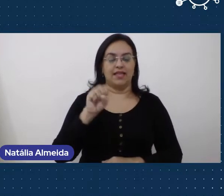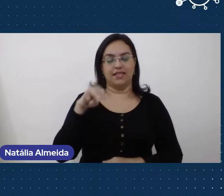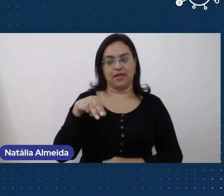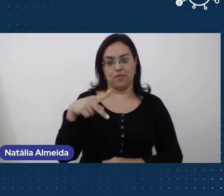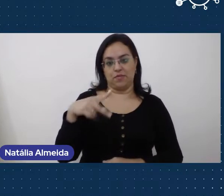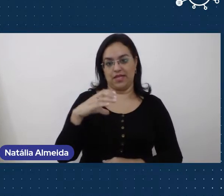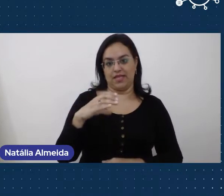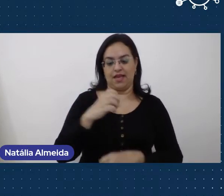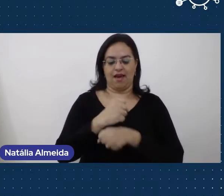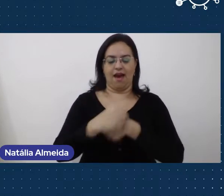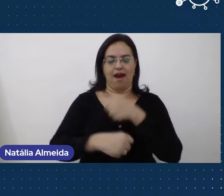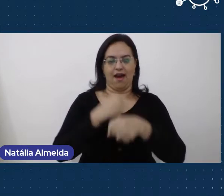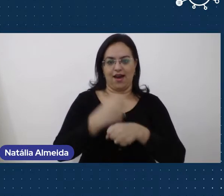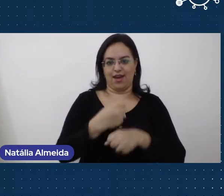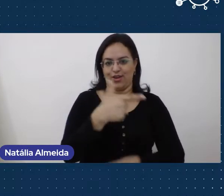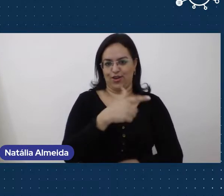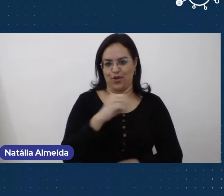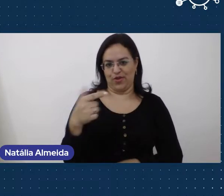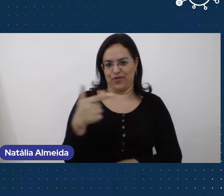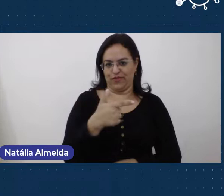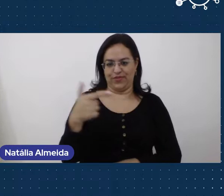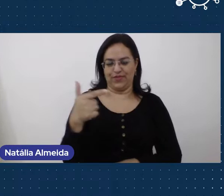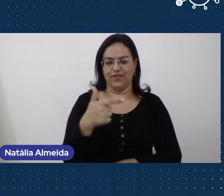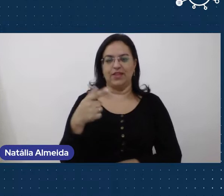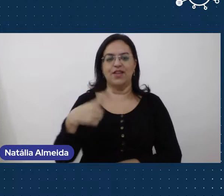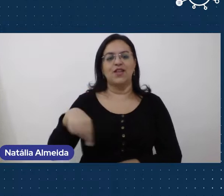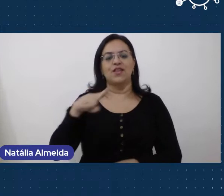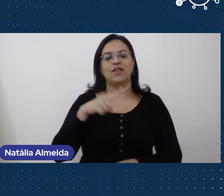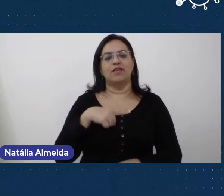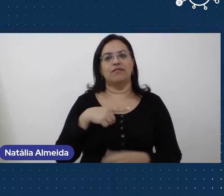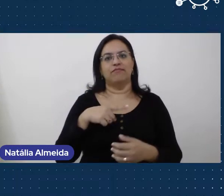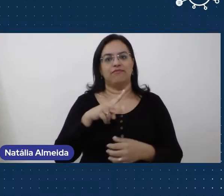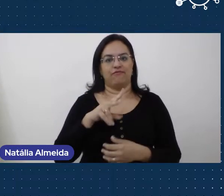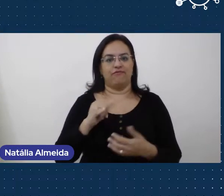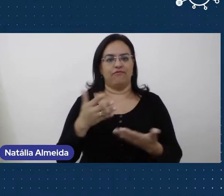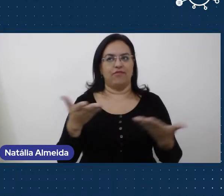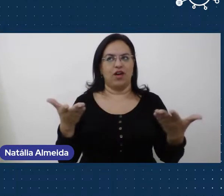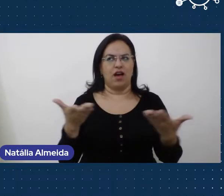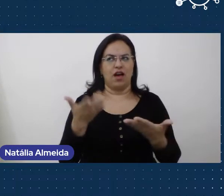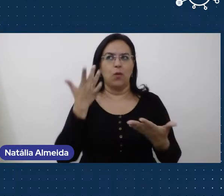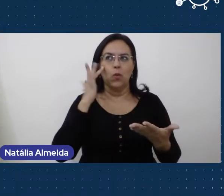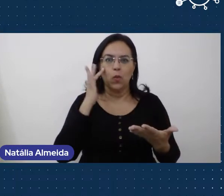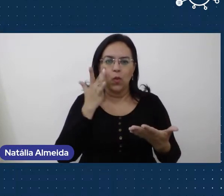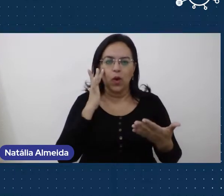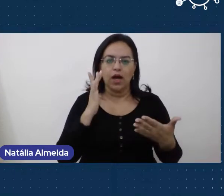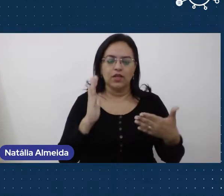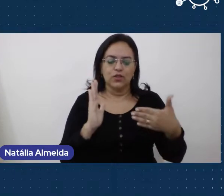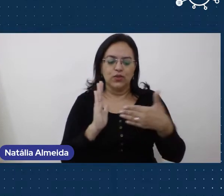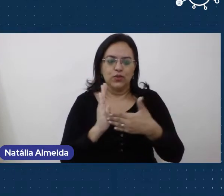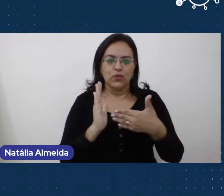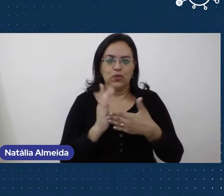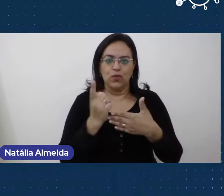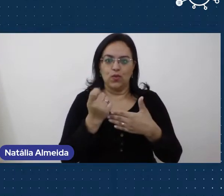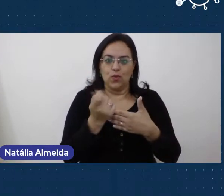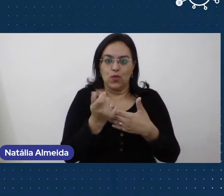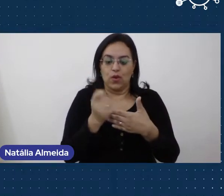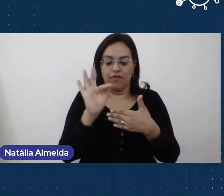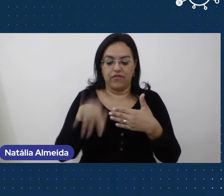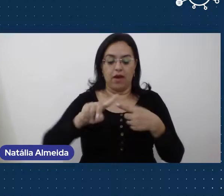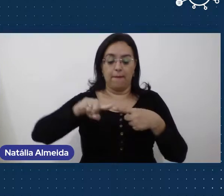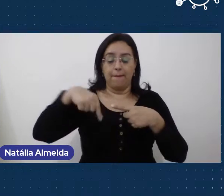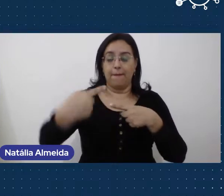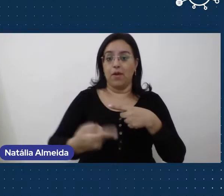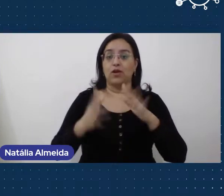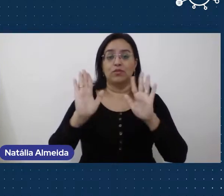de 2022. Estamos nos encaminhando, acho que essa aqui é a penúltima palestra do dia e do